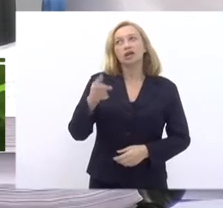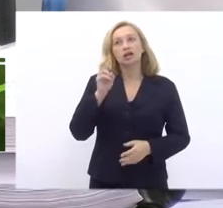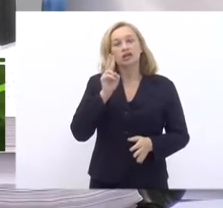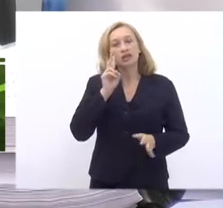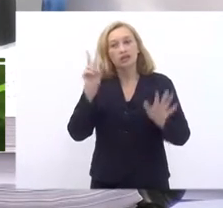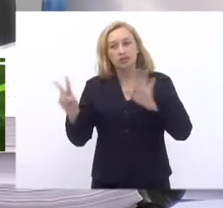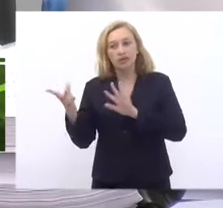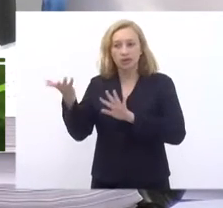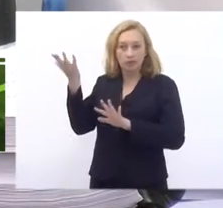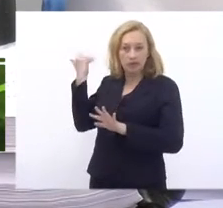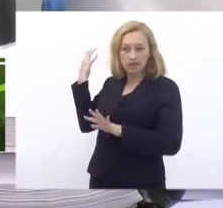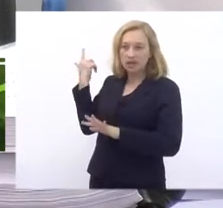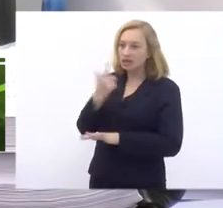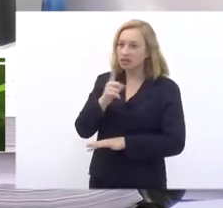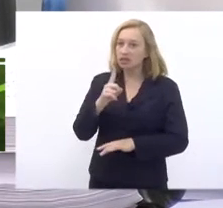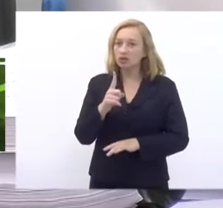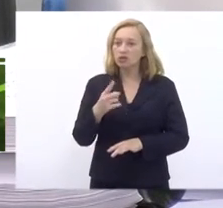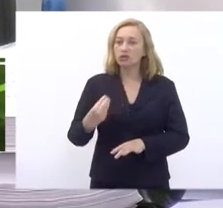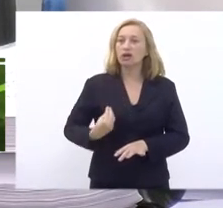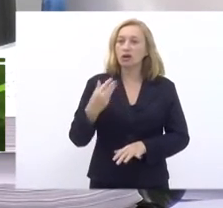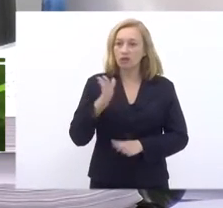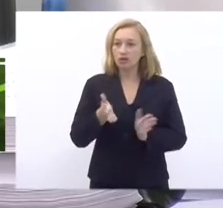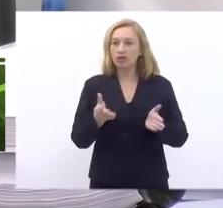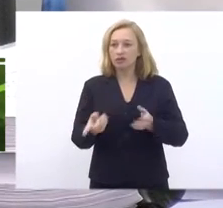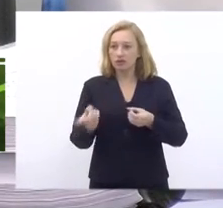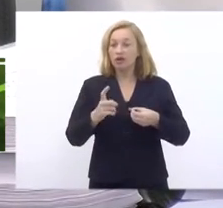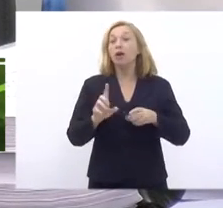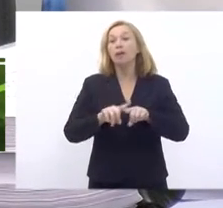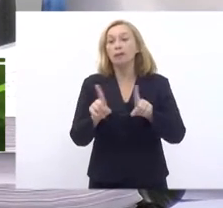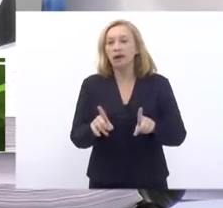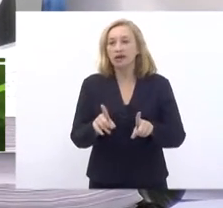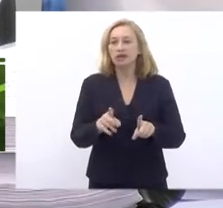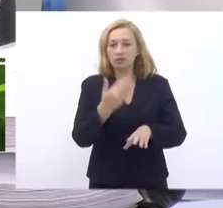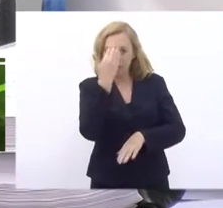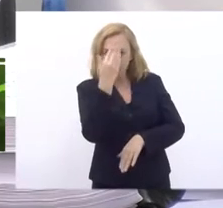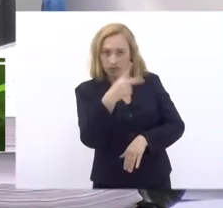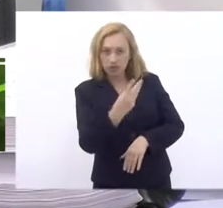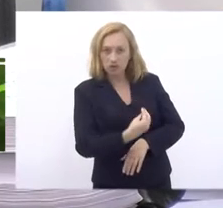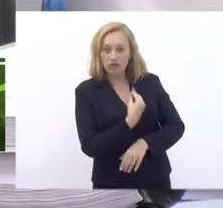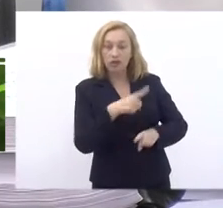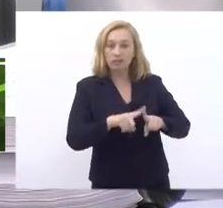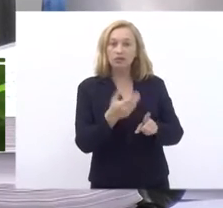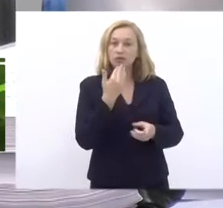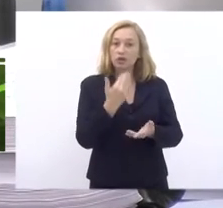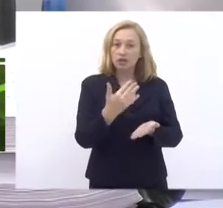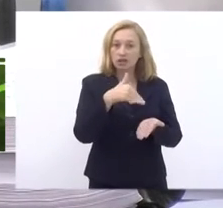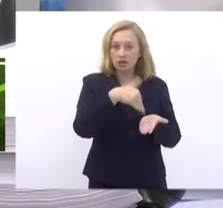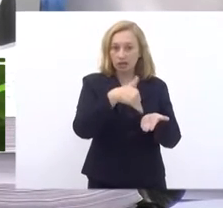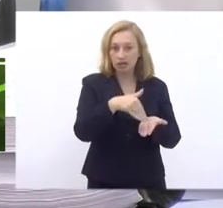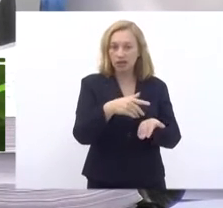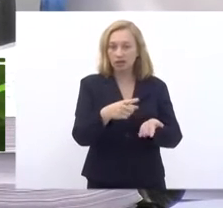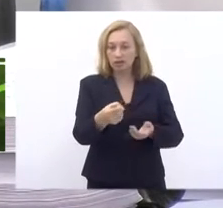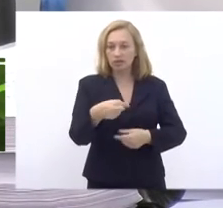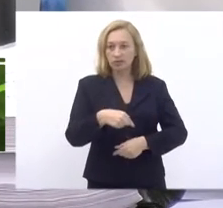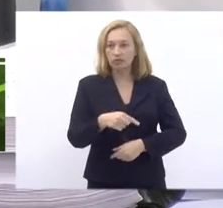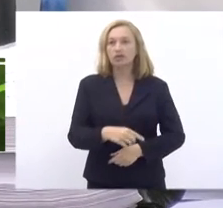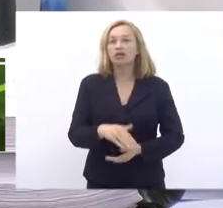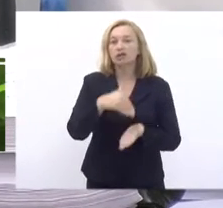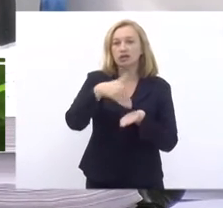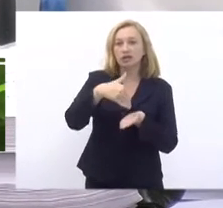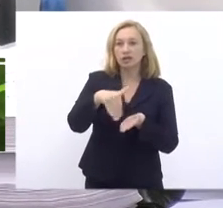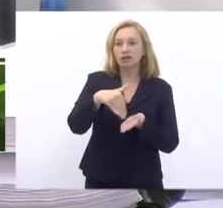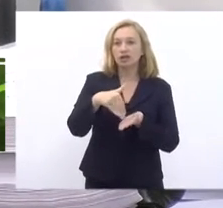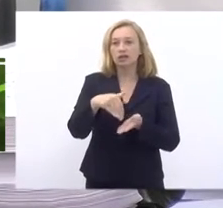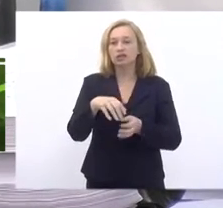também não. Muito obrigado pela sua presença, mas vou solicitar a presença do secretário. Sim, sim. O secretário de Transporte